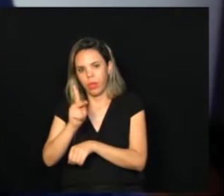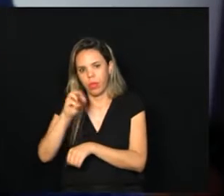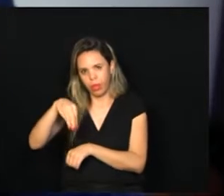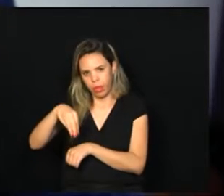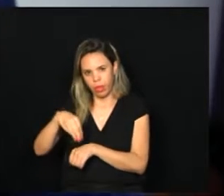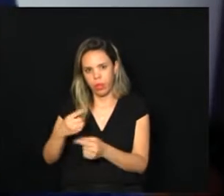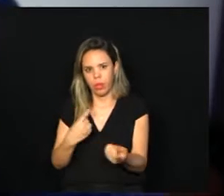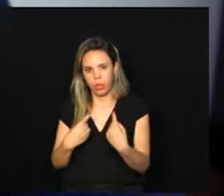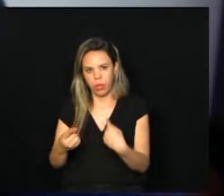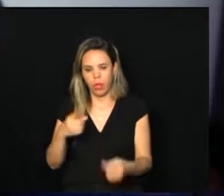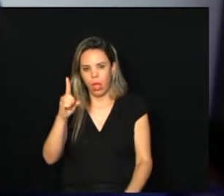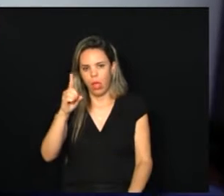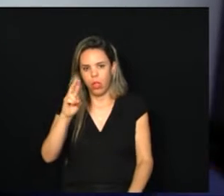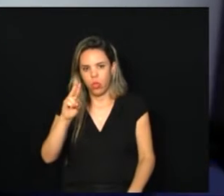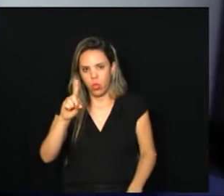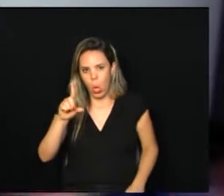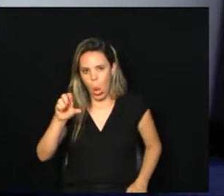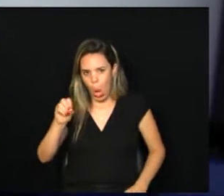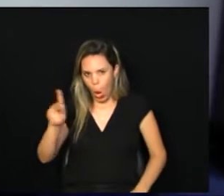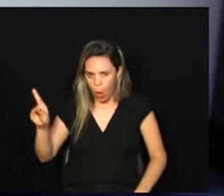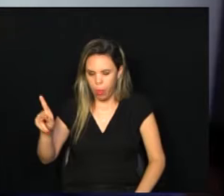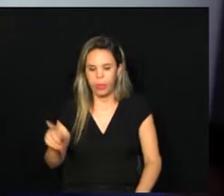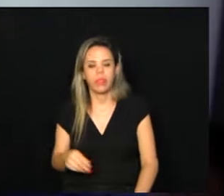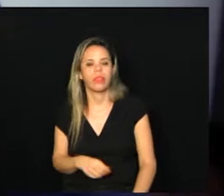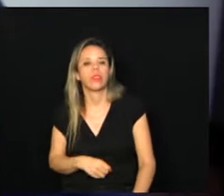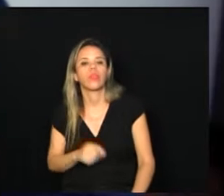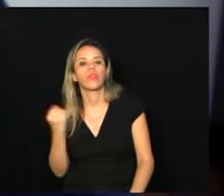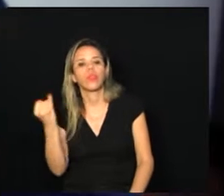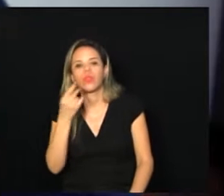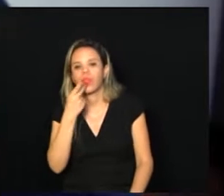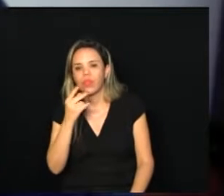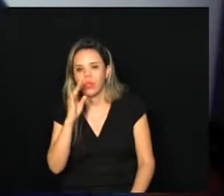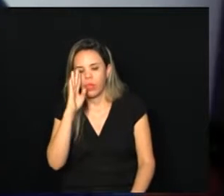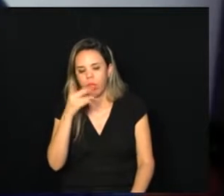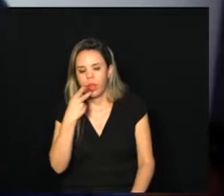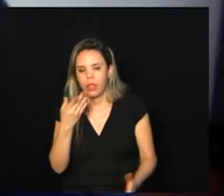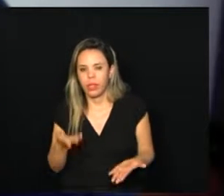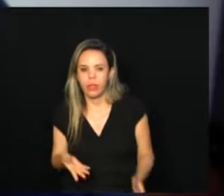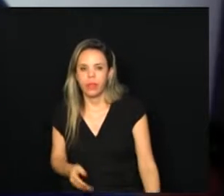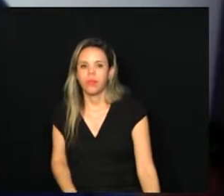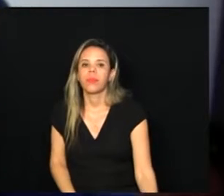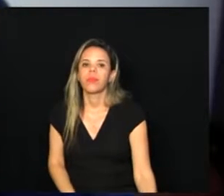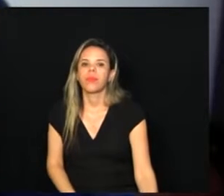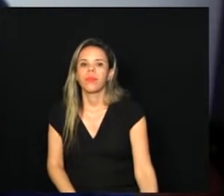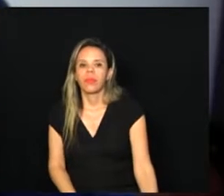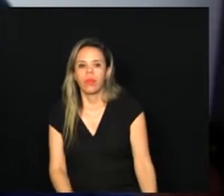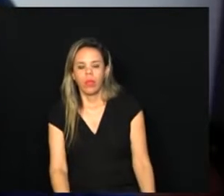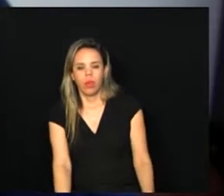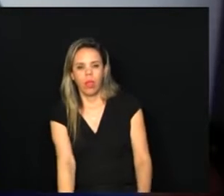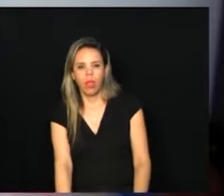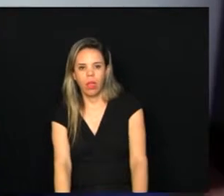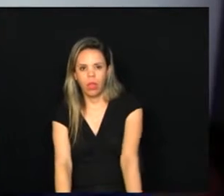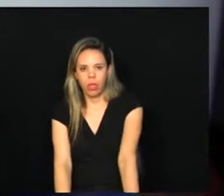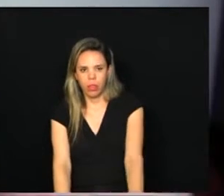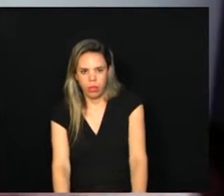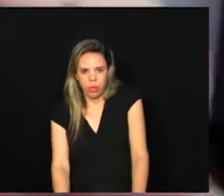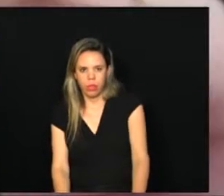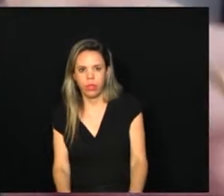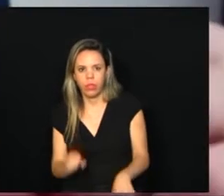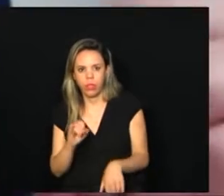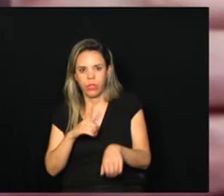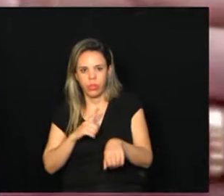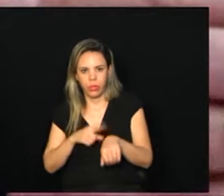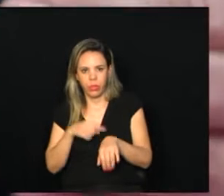hora na John Boy. O que foi constatado, é importante mencionar isso aqui, eu vou fazer até se eu tiver um